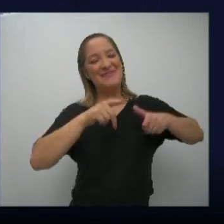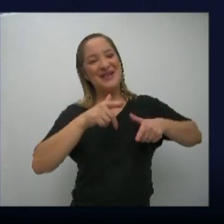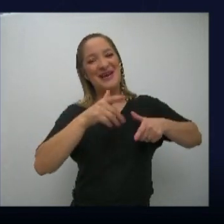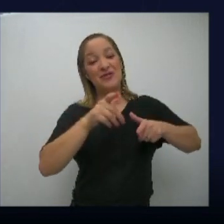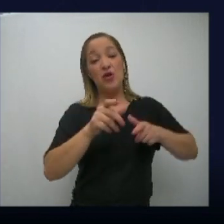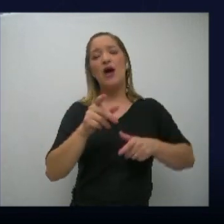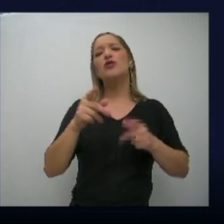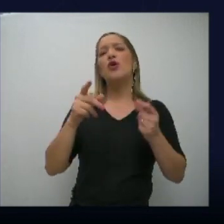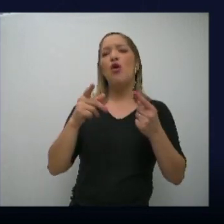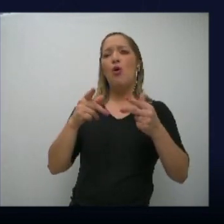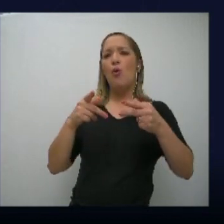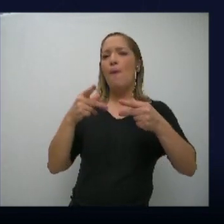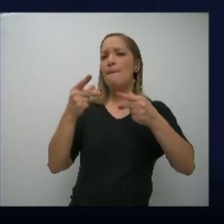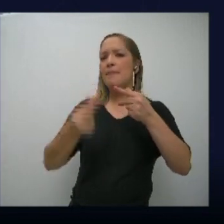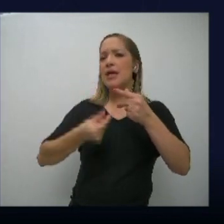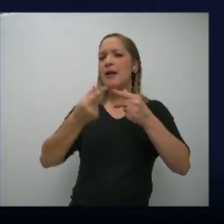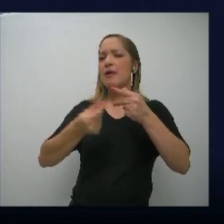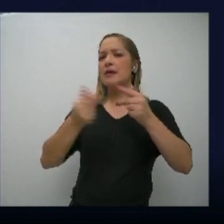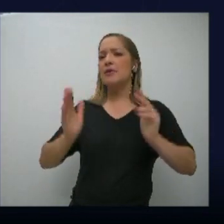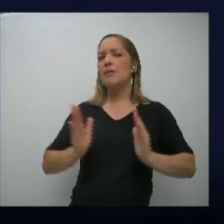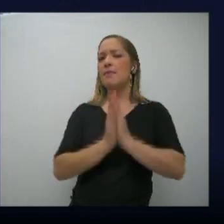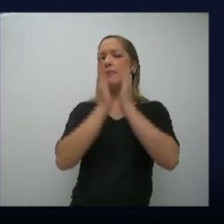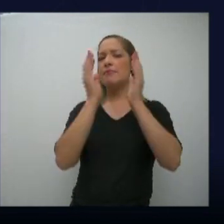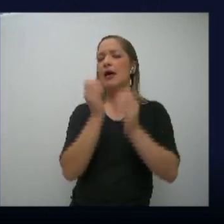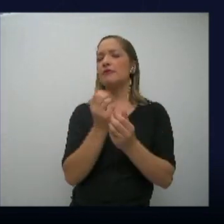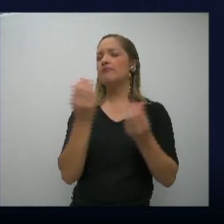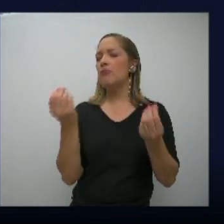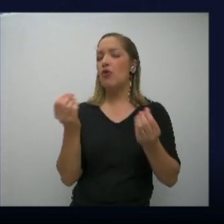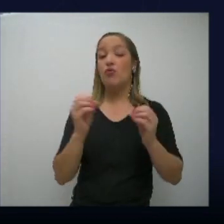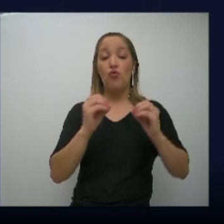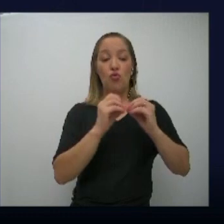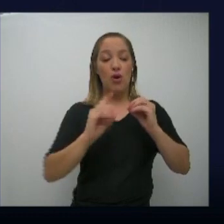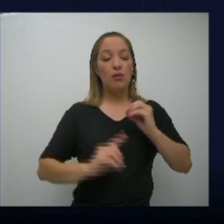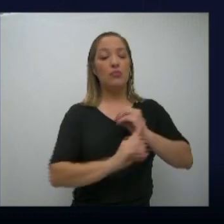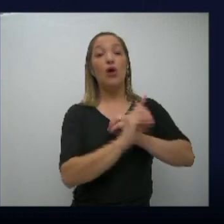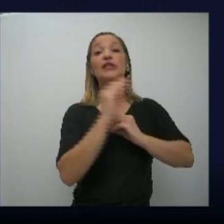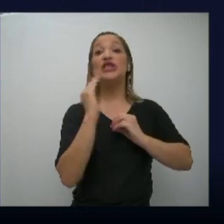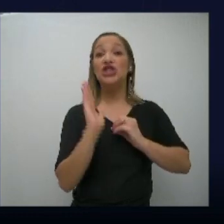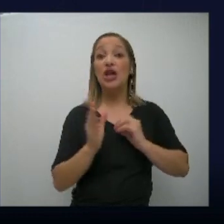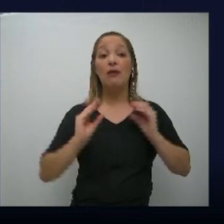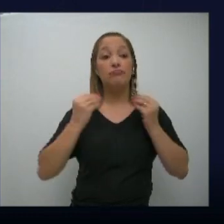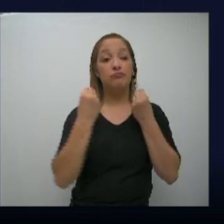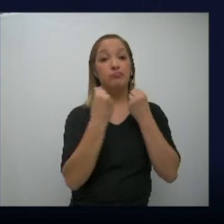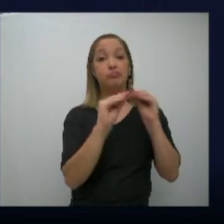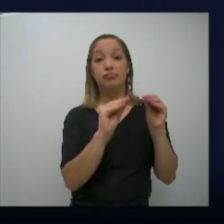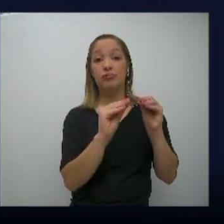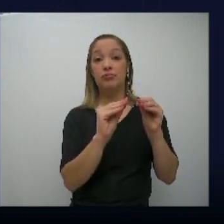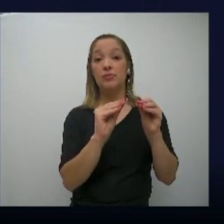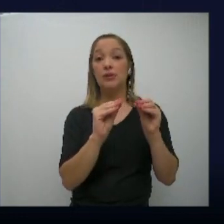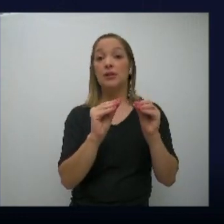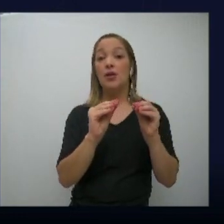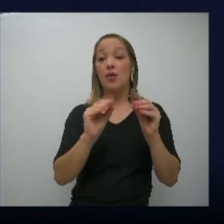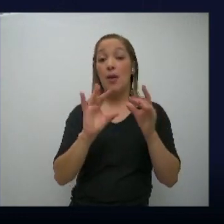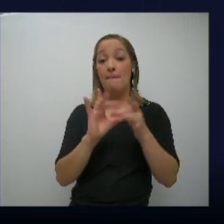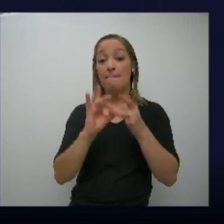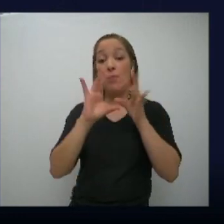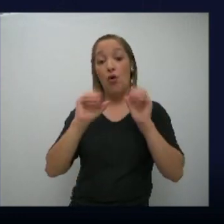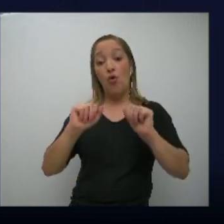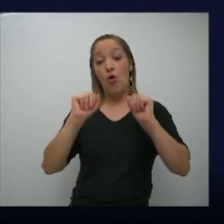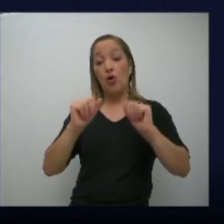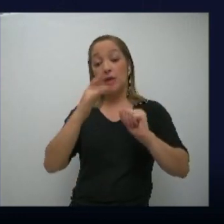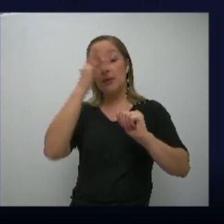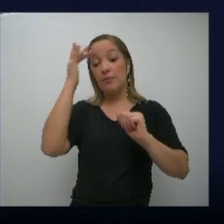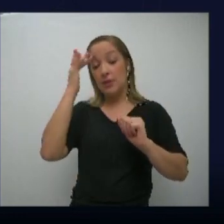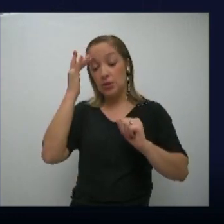acho que o piso vai ter um impacto incrível Abra o iFood Vai vai já está implementando em todos os tipos os níveis como ele fica só recebo limpar mais fácil e mais